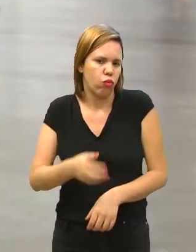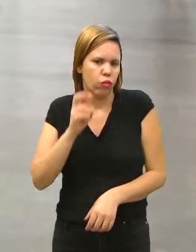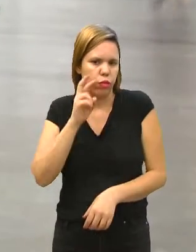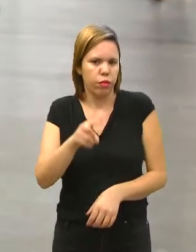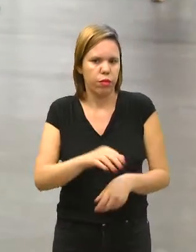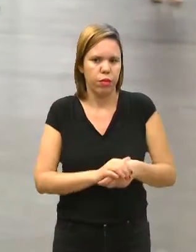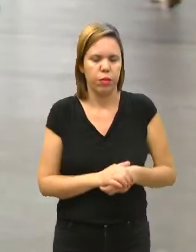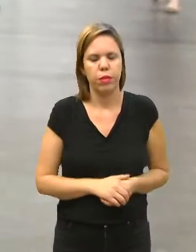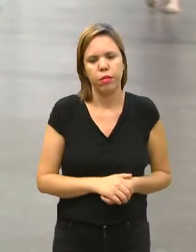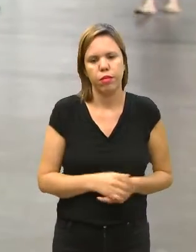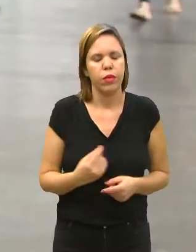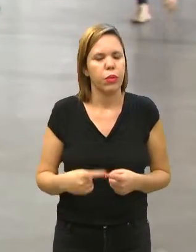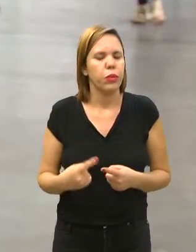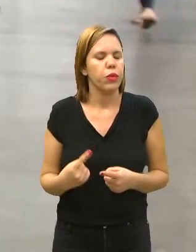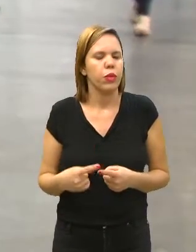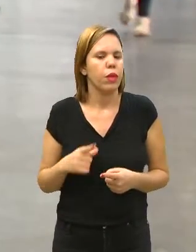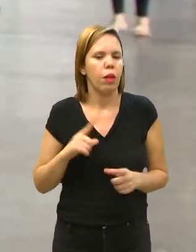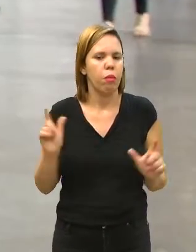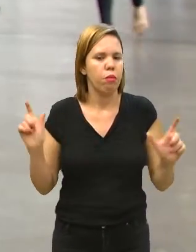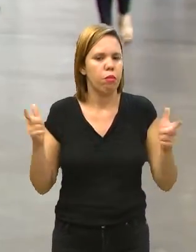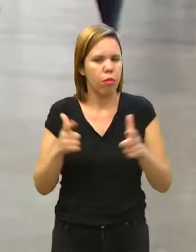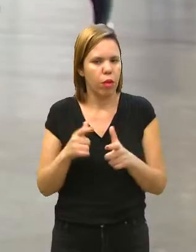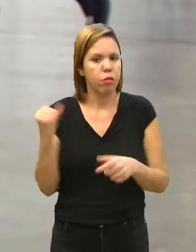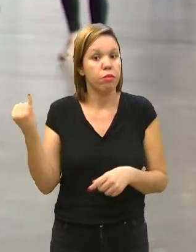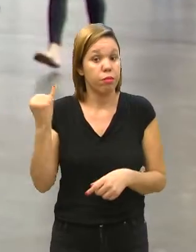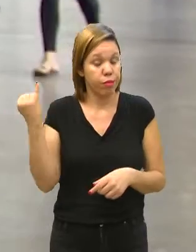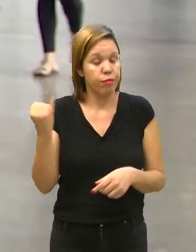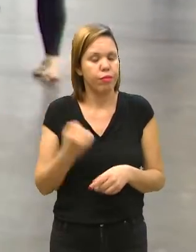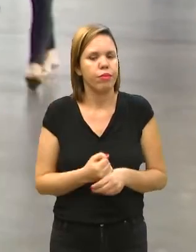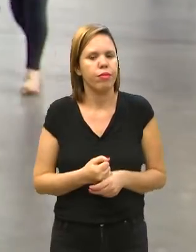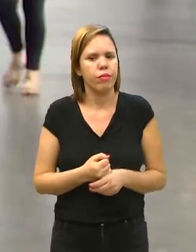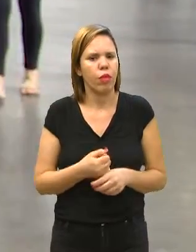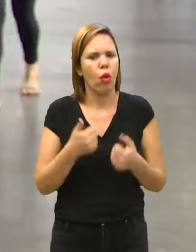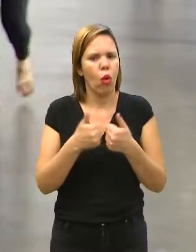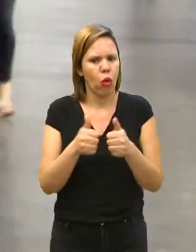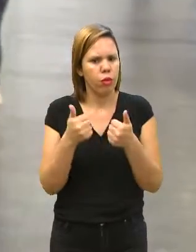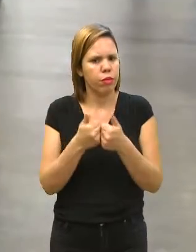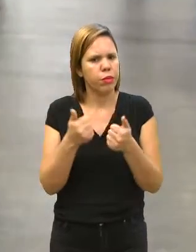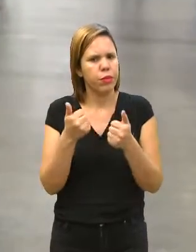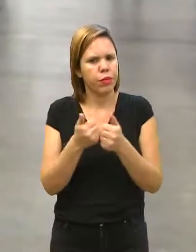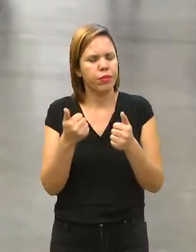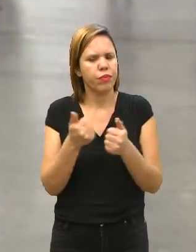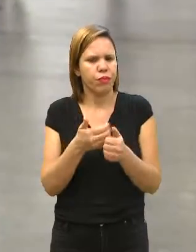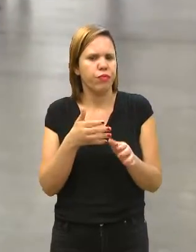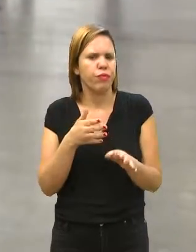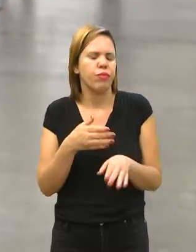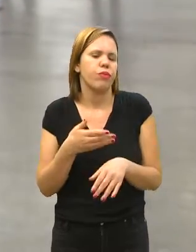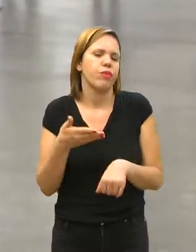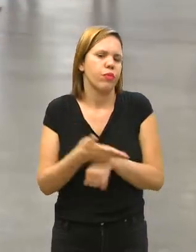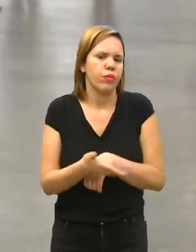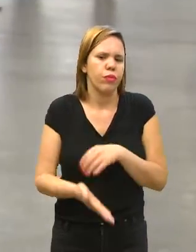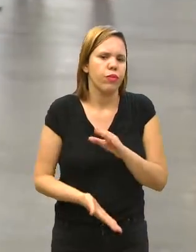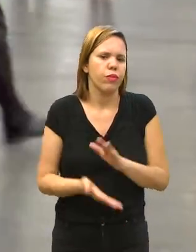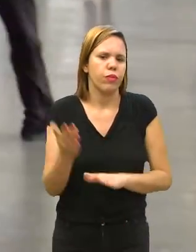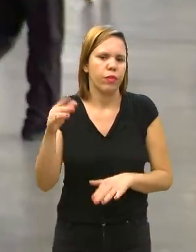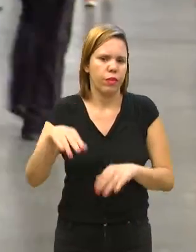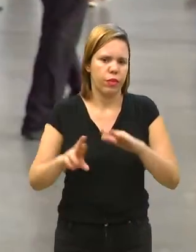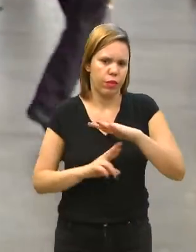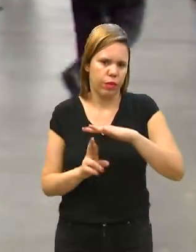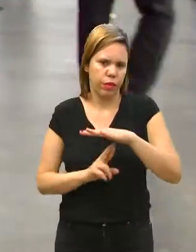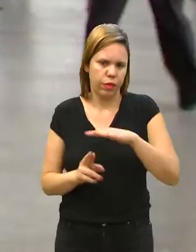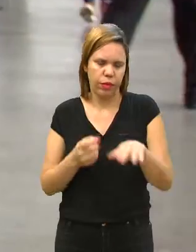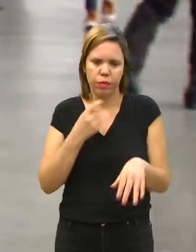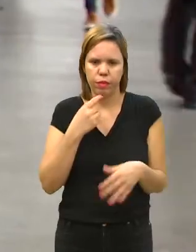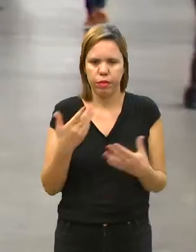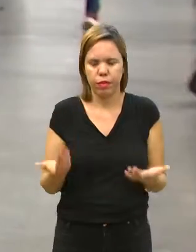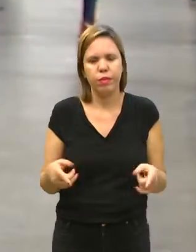ver. Isso porque há uma redução significativa na frota de ônibus, dos ônibus partindo aqui do terminal